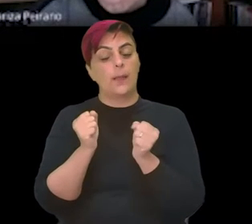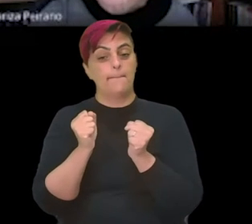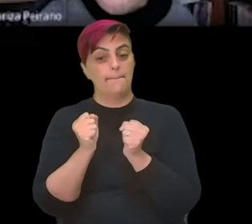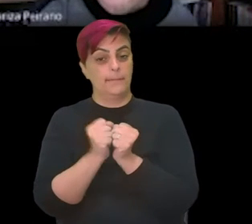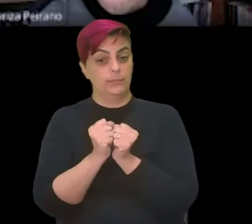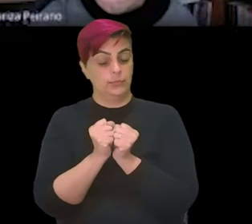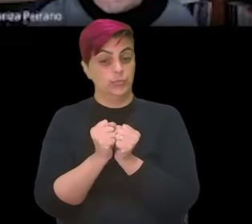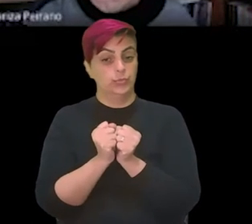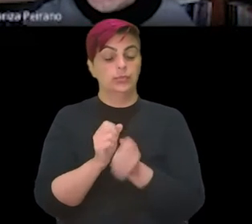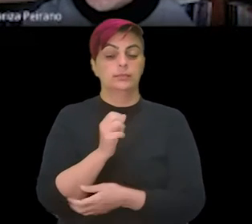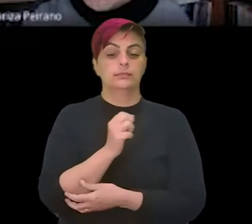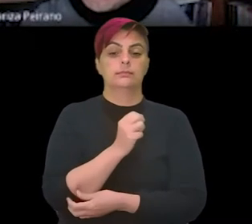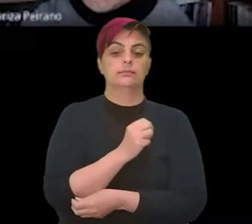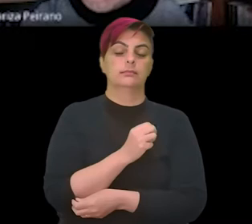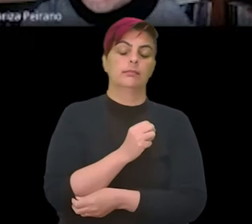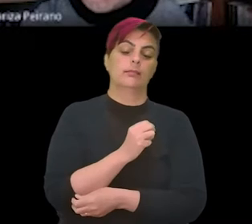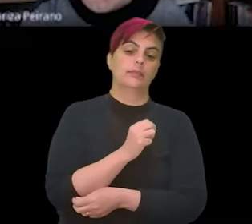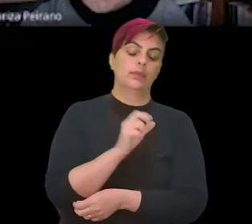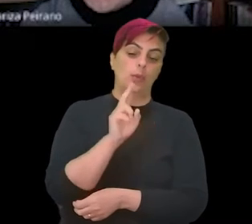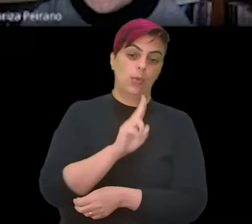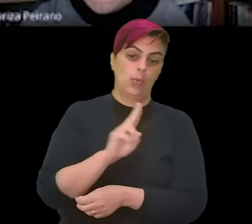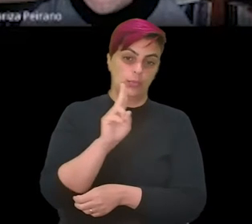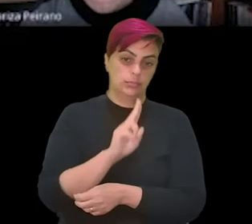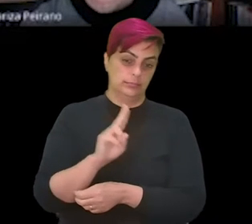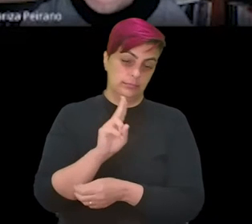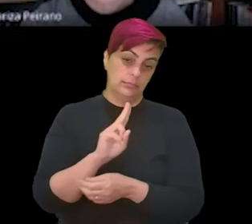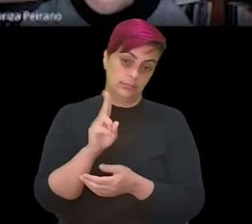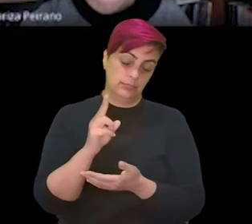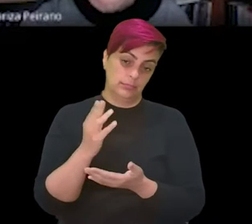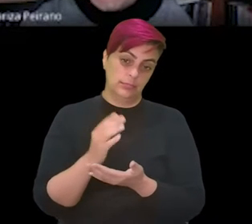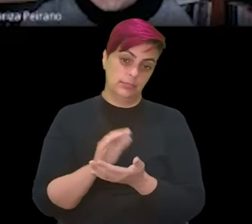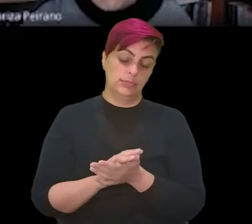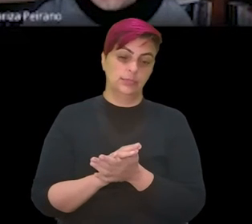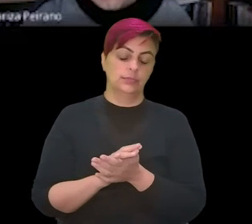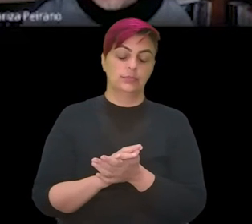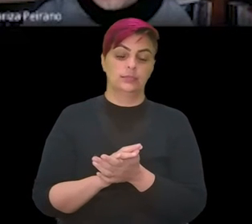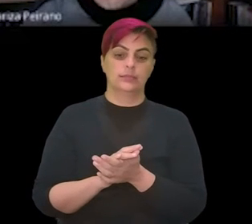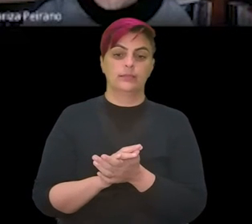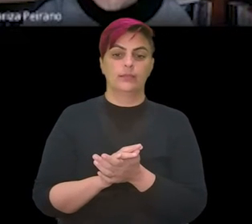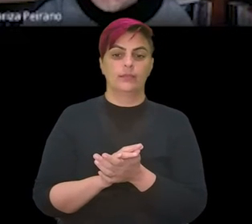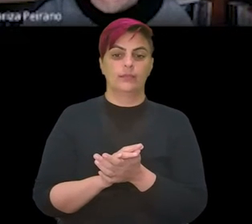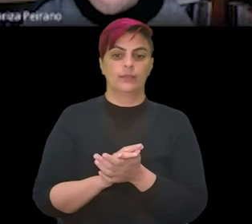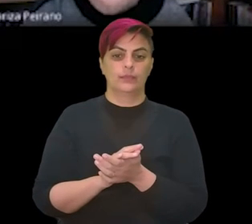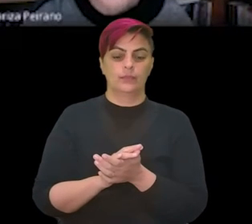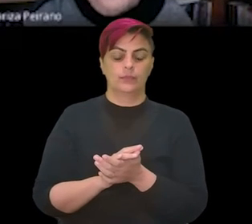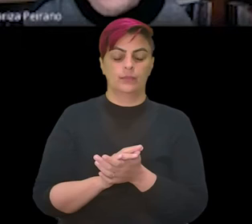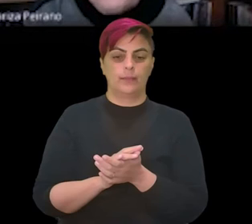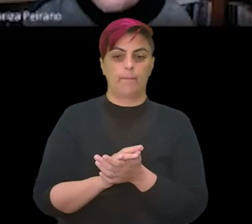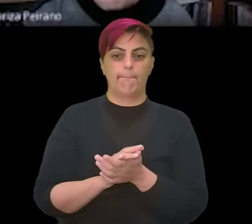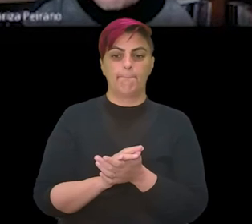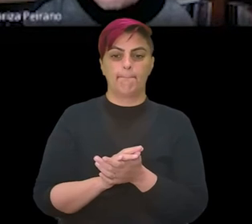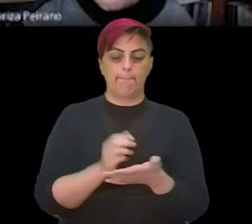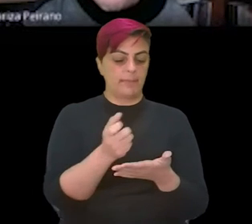que Jacobson chamaria de conativa, de função conativa, mais tarde, dirigindo-se ativamente ao